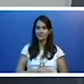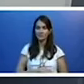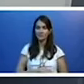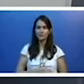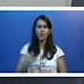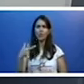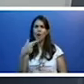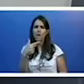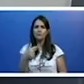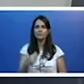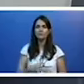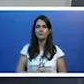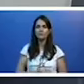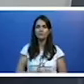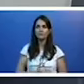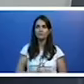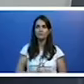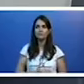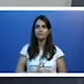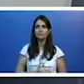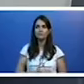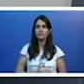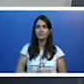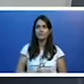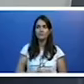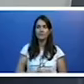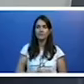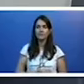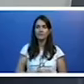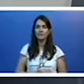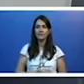17x. Assim fica até mais fácil para vocês entenderem.